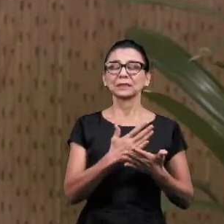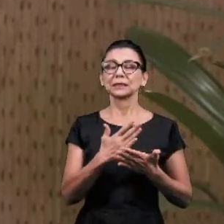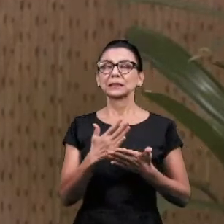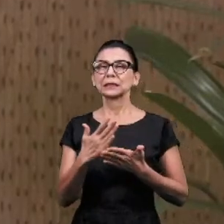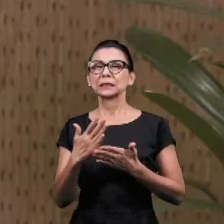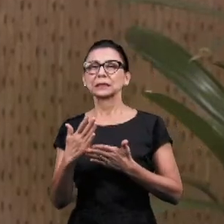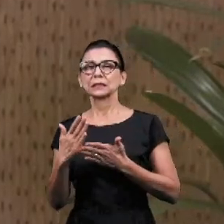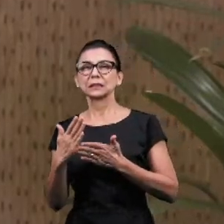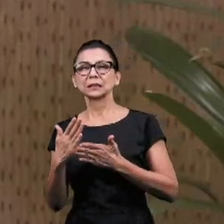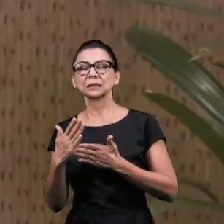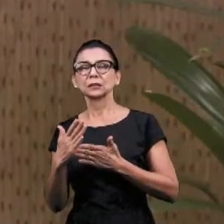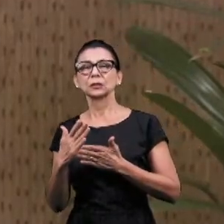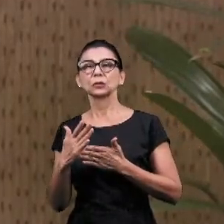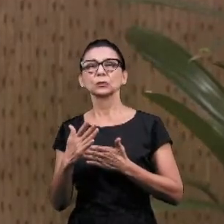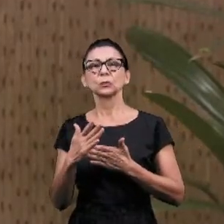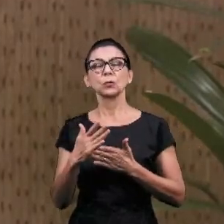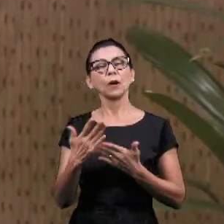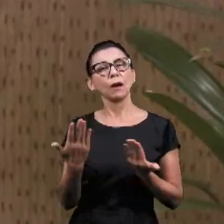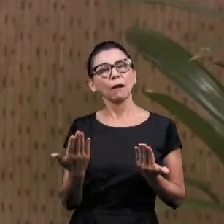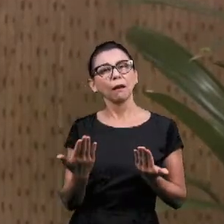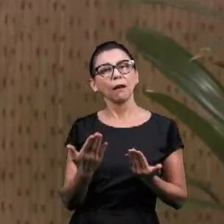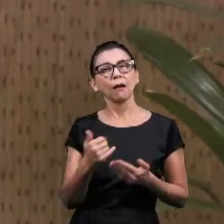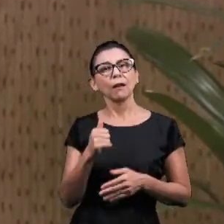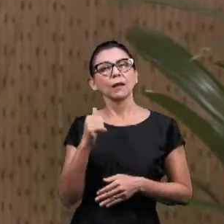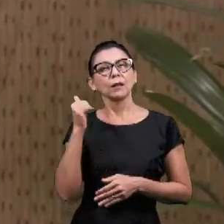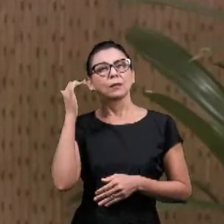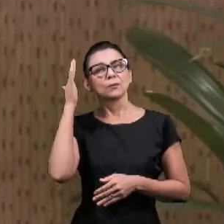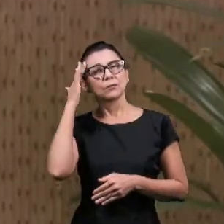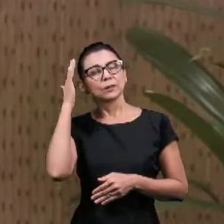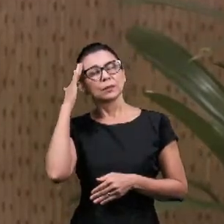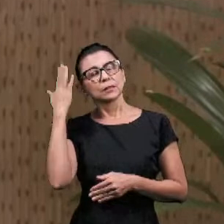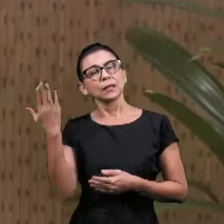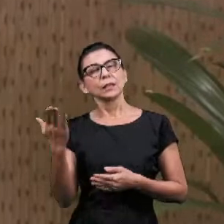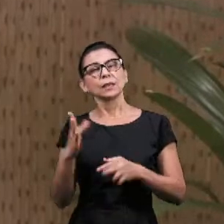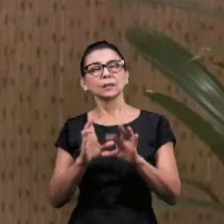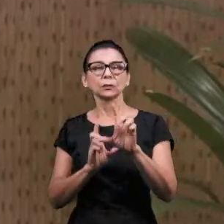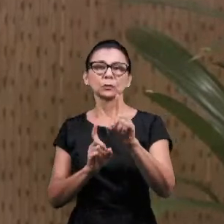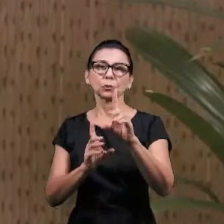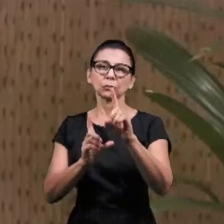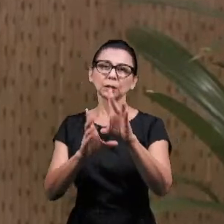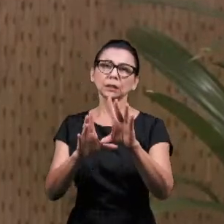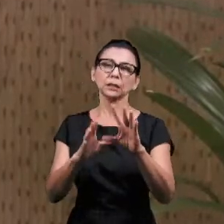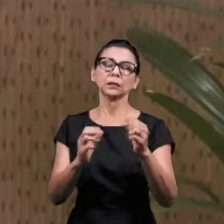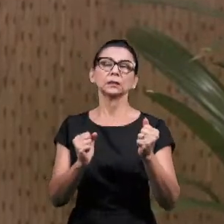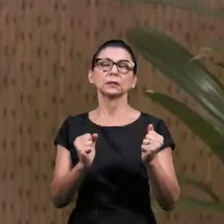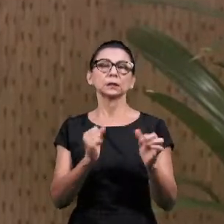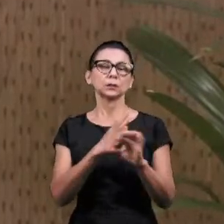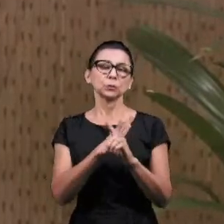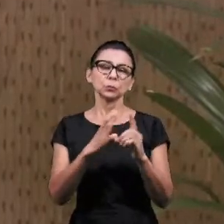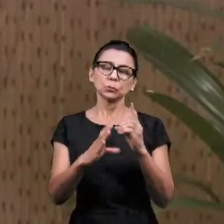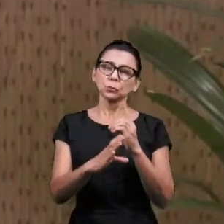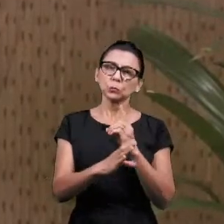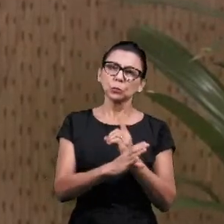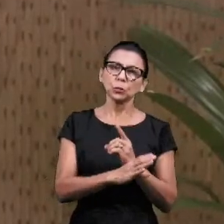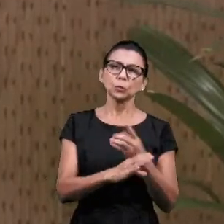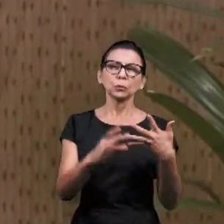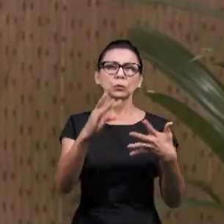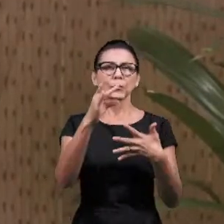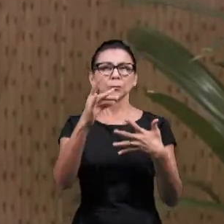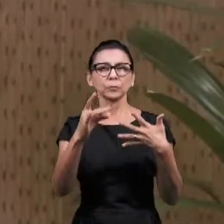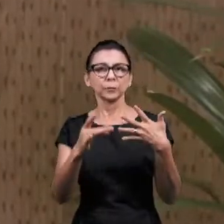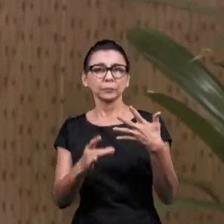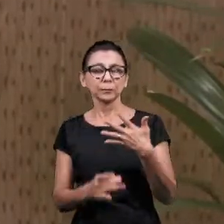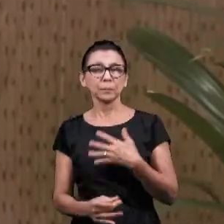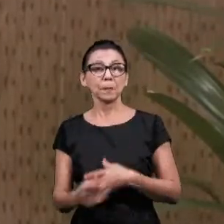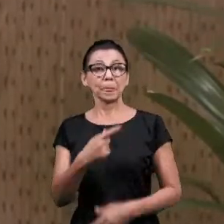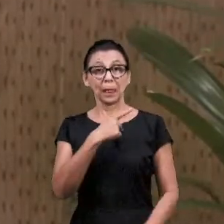os aspectos da obra, os aspectos da doutrina, os aspectos do culto. O pastor que vai pregar, que está